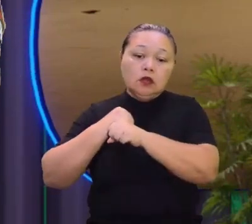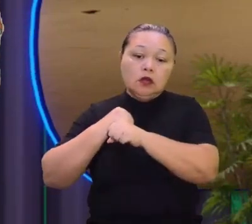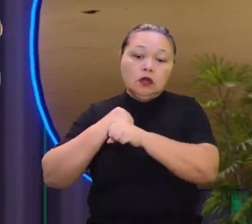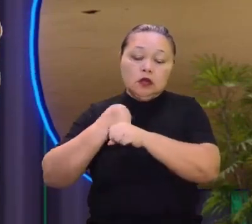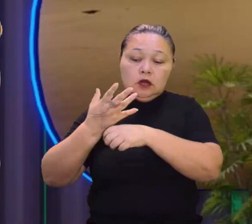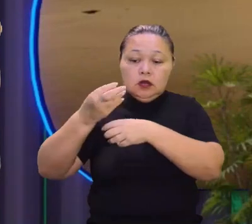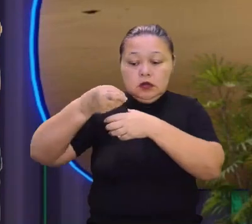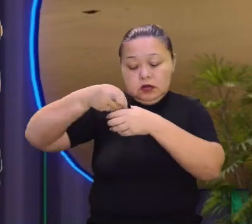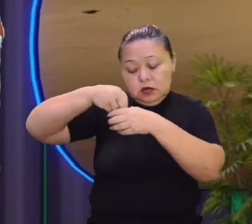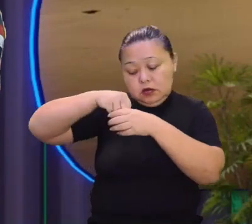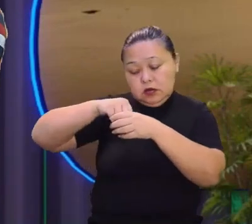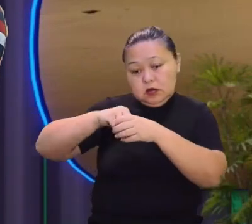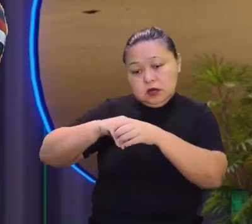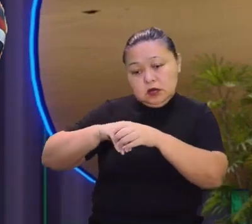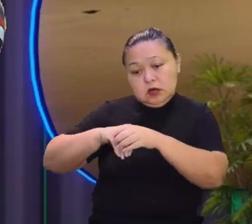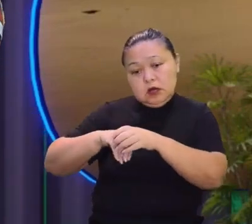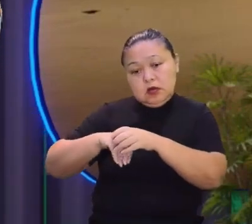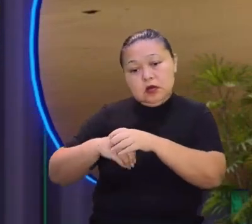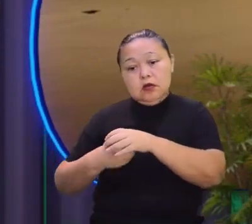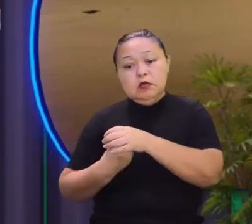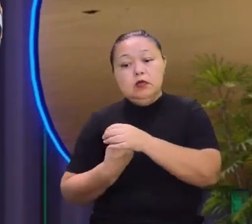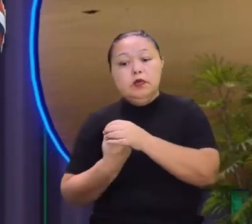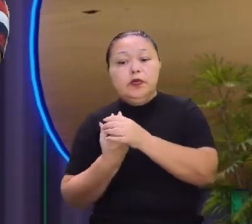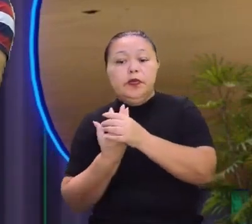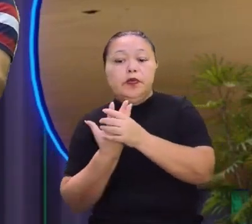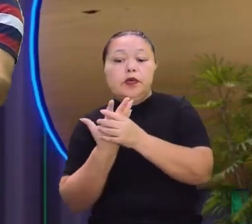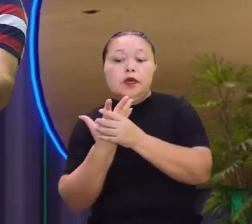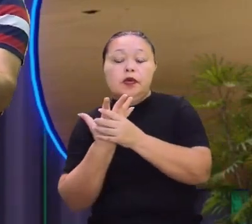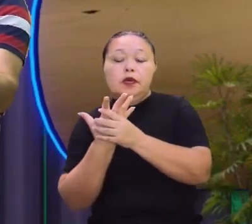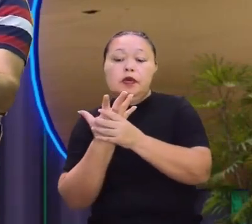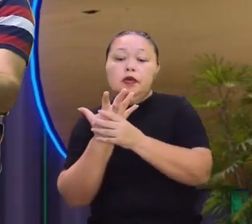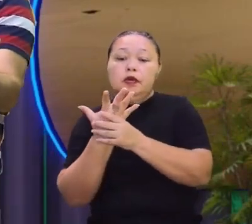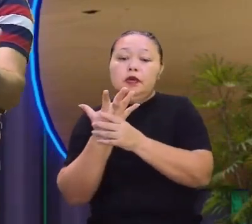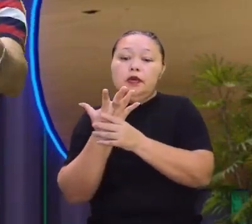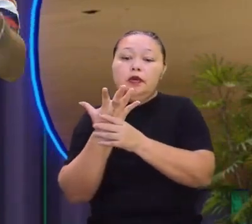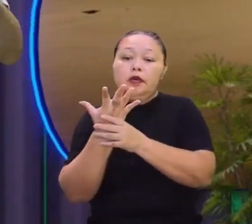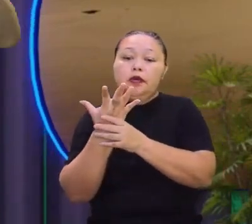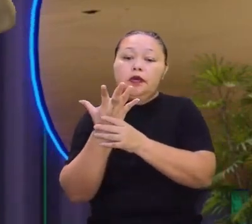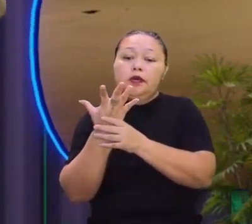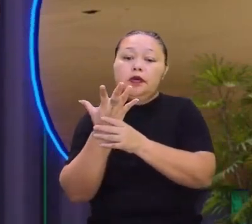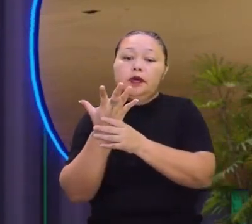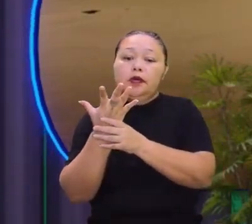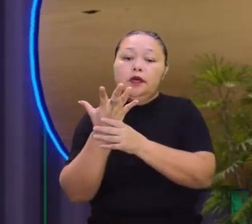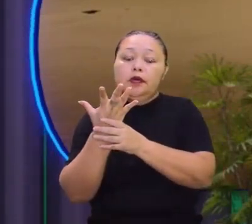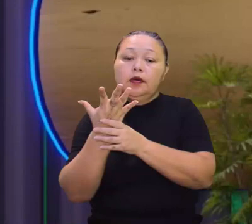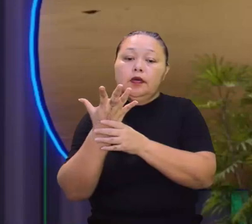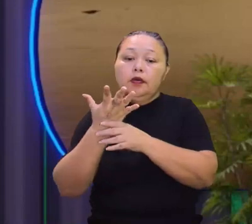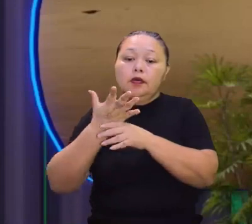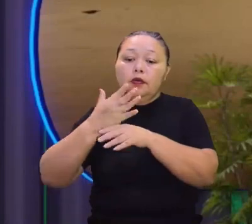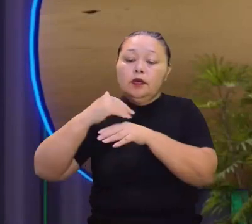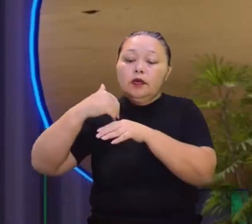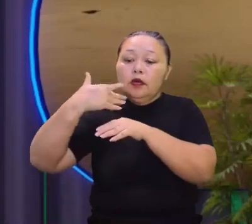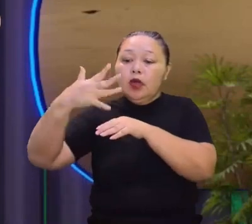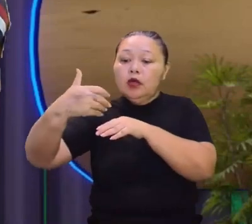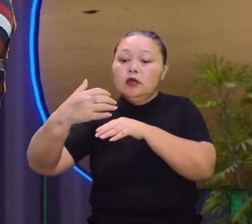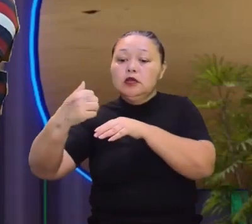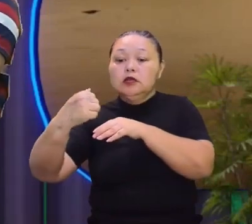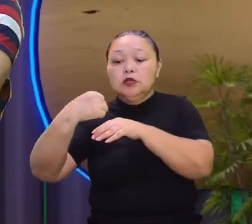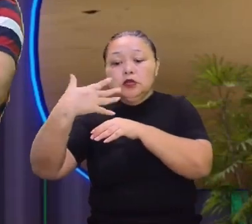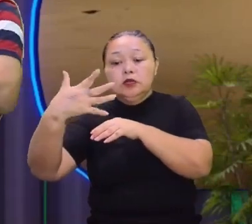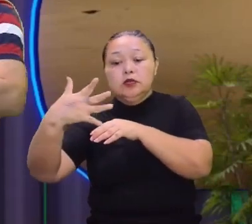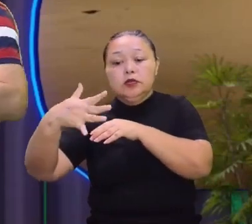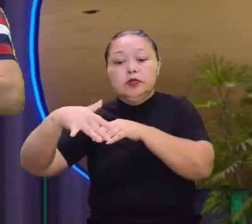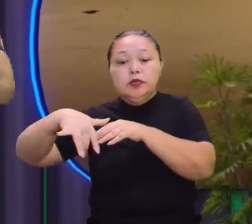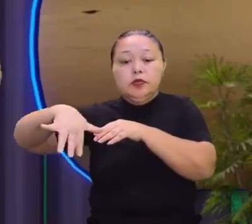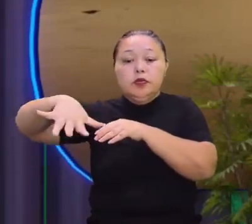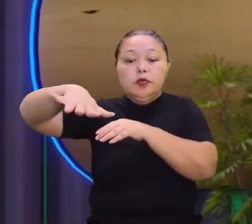estava endógeno dentro a flora, na superfície. Exatamente. Vem os agentes externos.